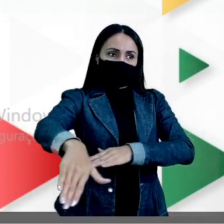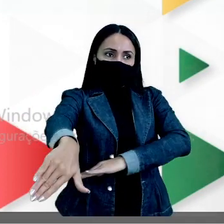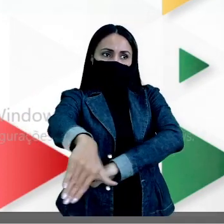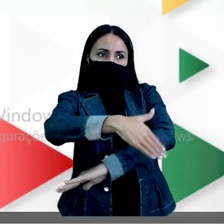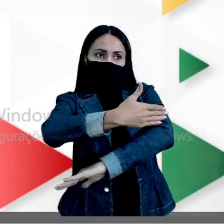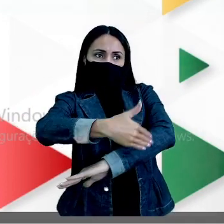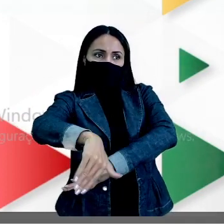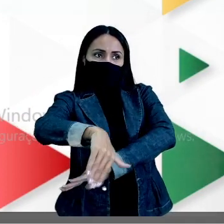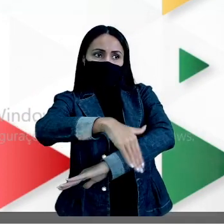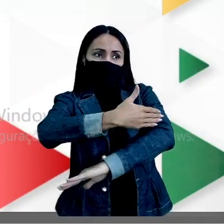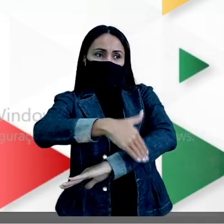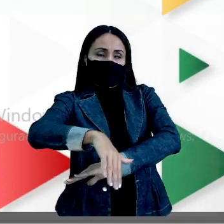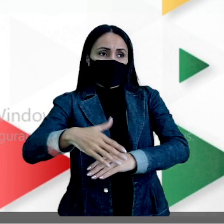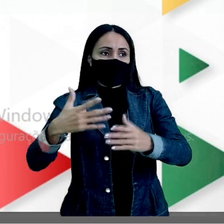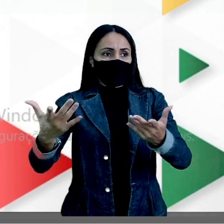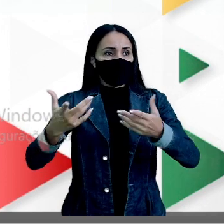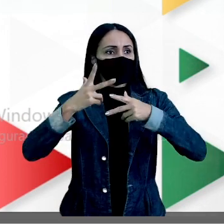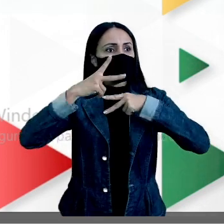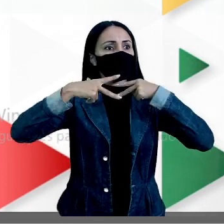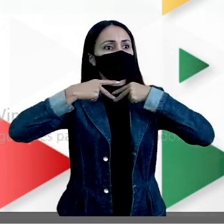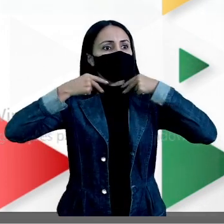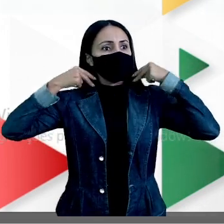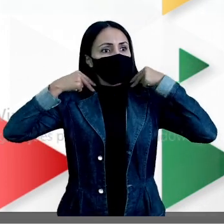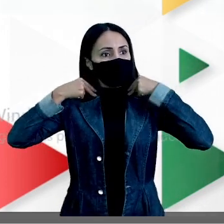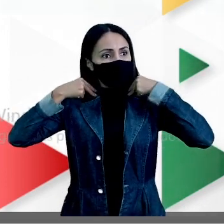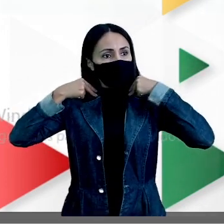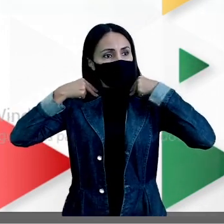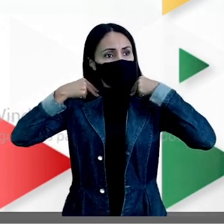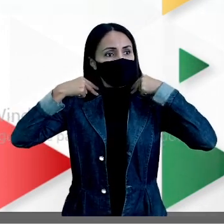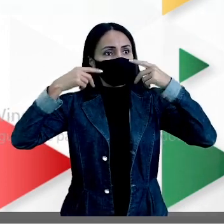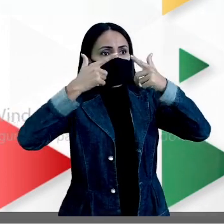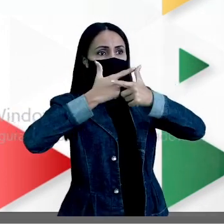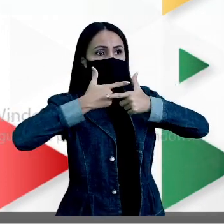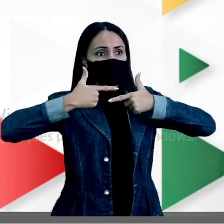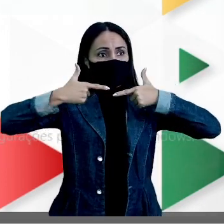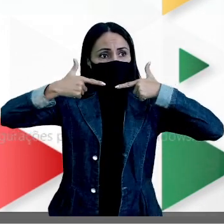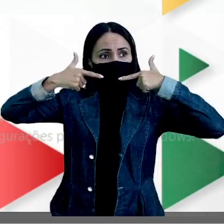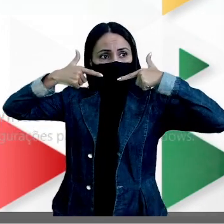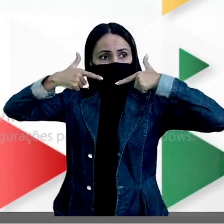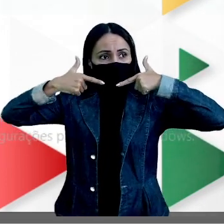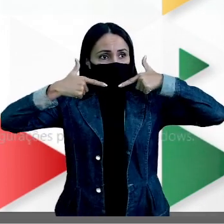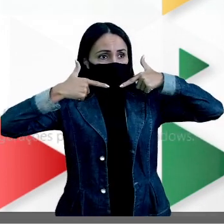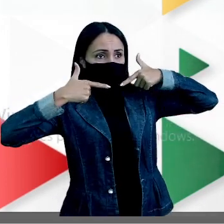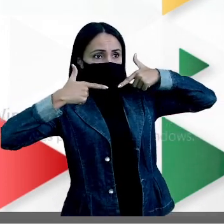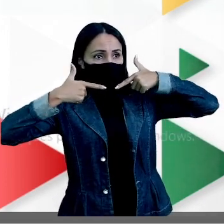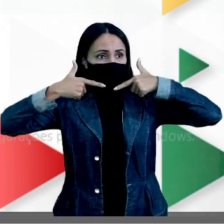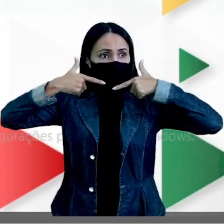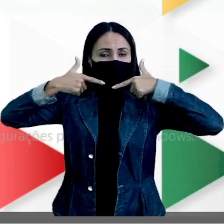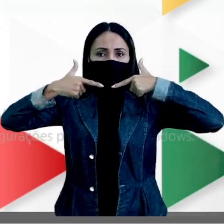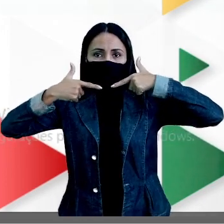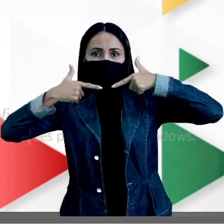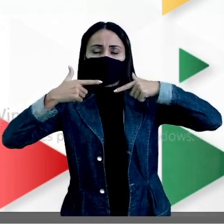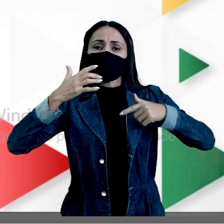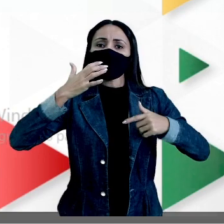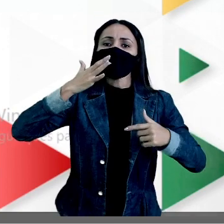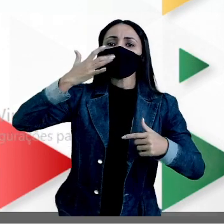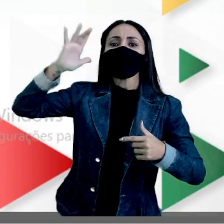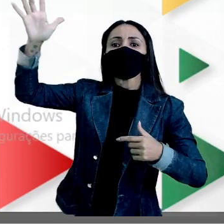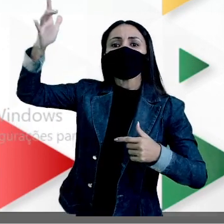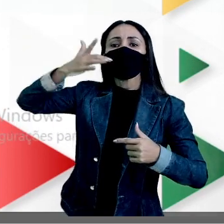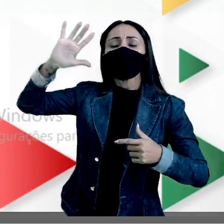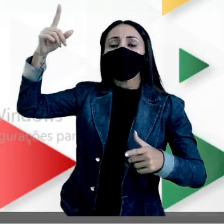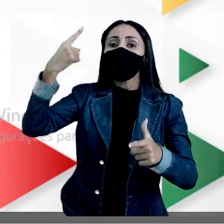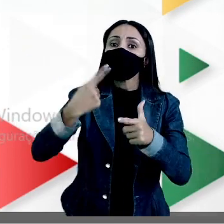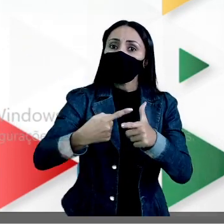fraque, que ele está de gravata borboleta, ele tem um sorriso meio maroto, tal, com um dente de ouro. Por quê? Porque